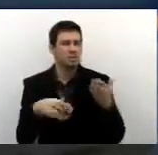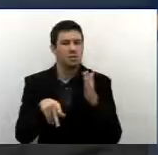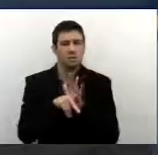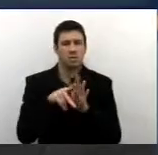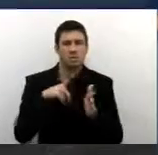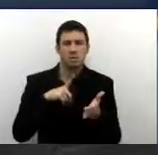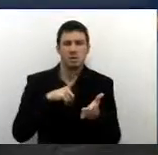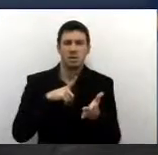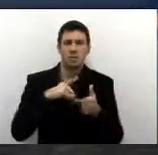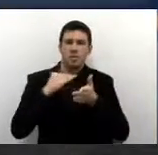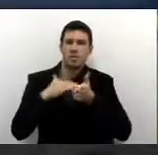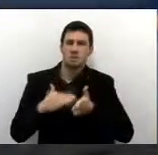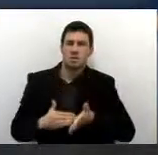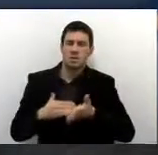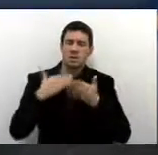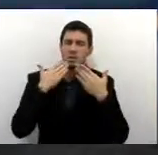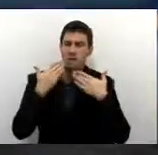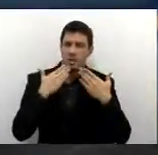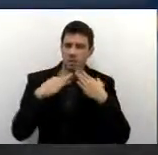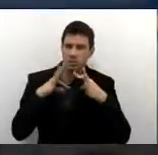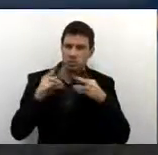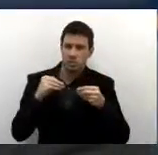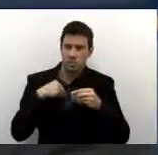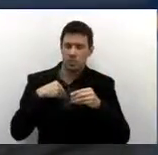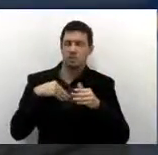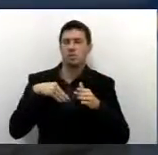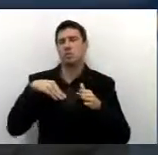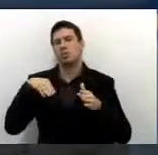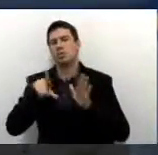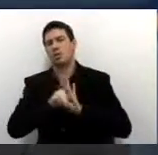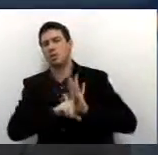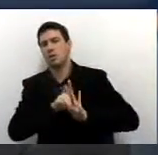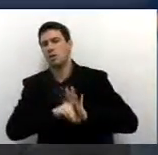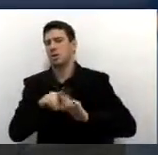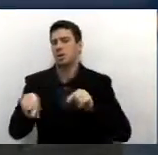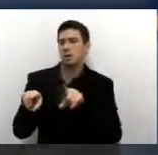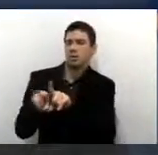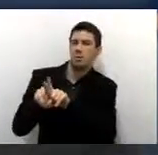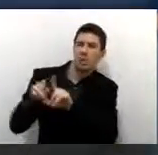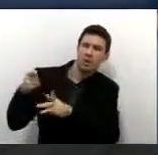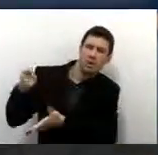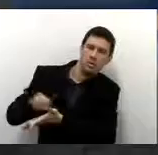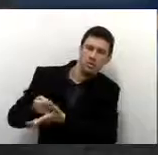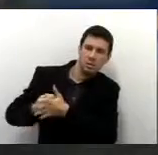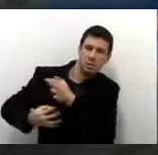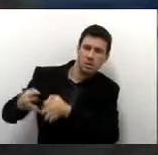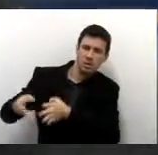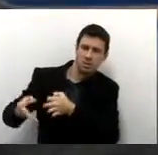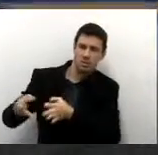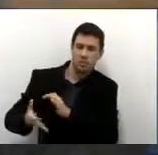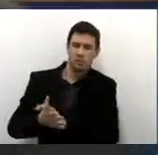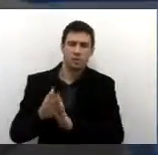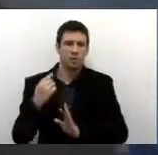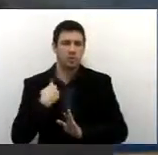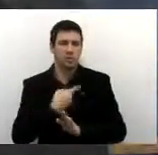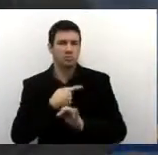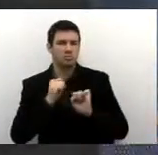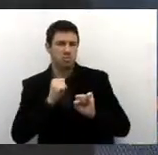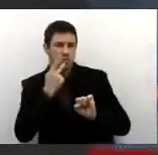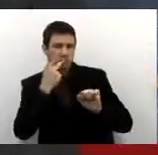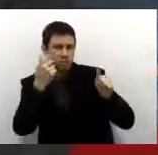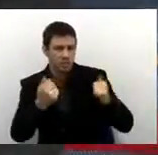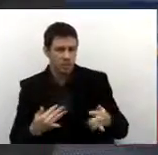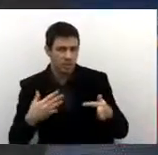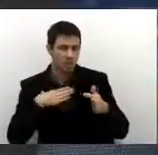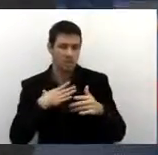temos uma secretaria que atende o meio, né, entre o legislativo e o executivo. A gente pode dizer que boa parte do que